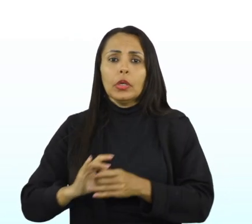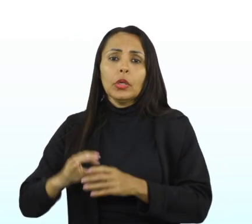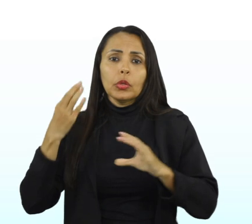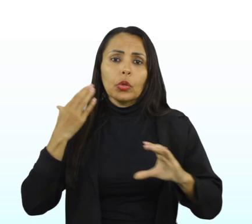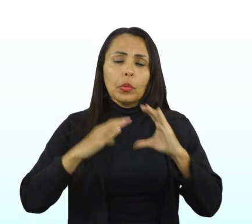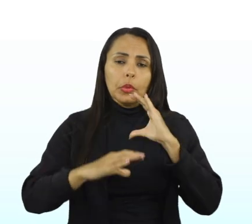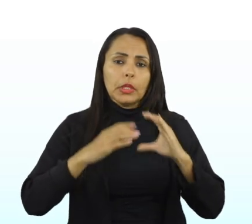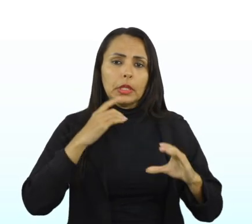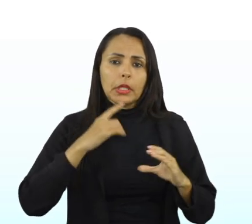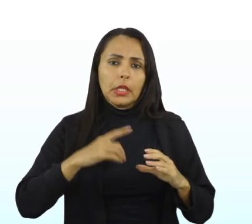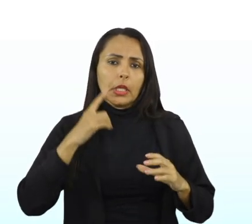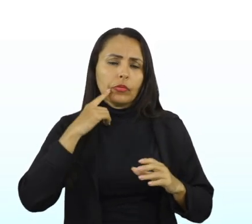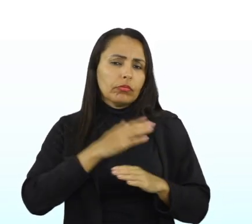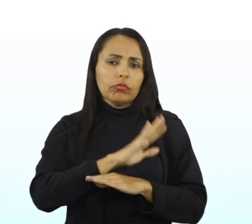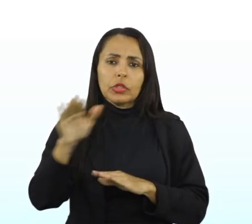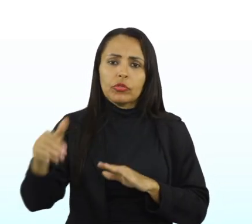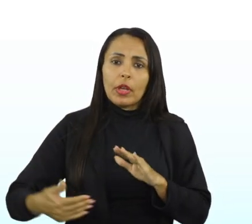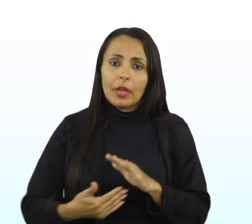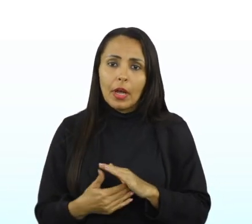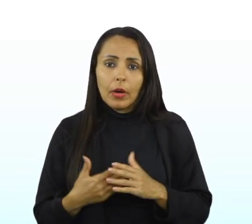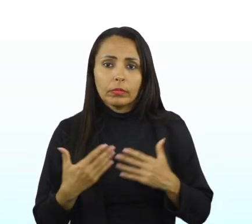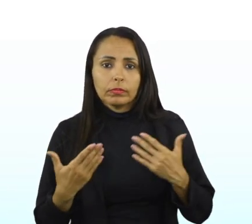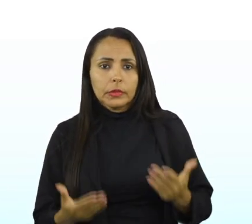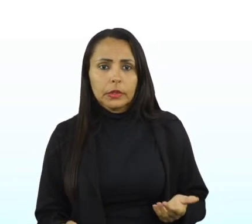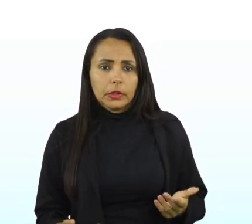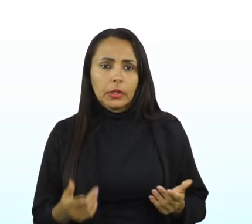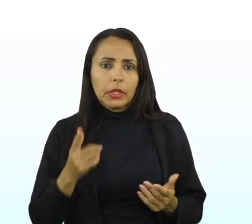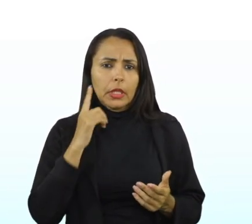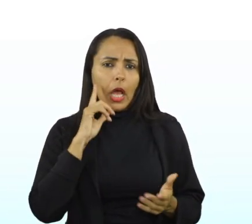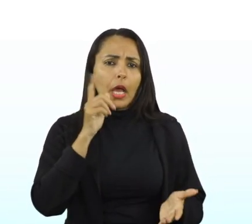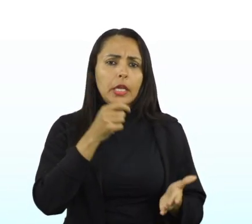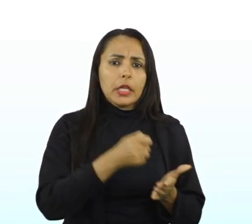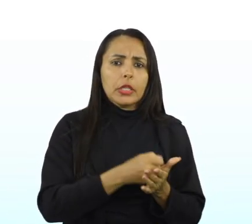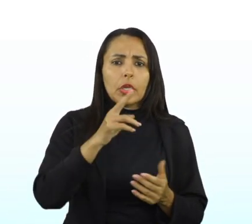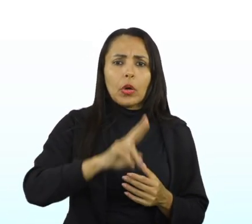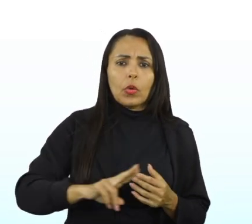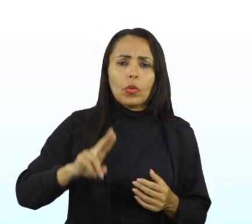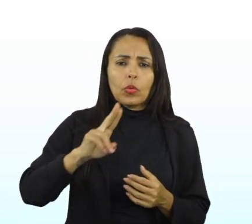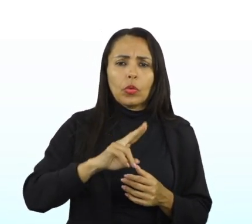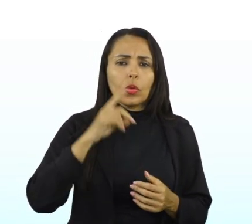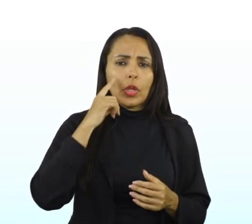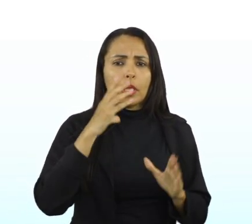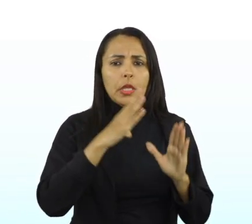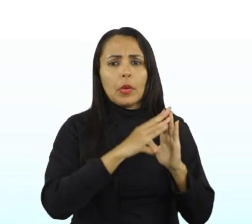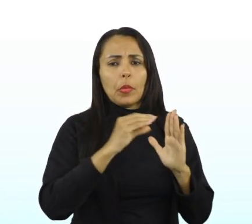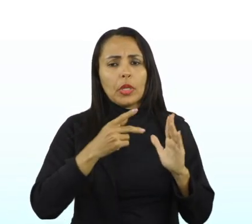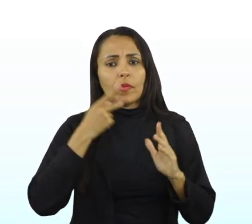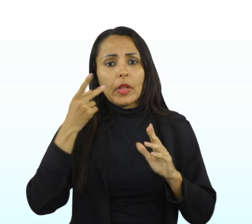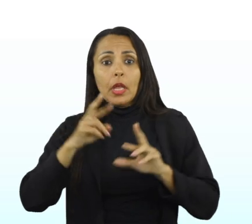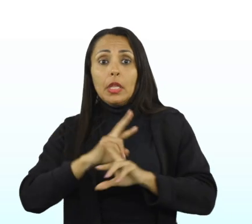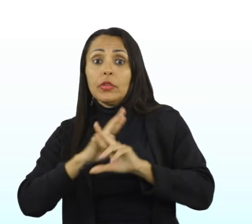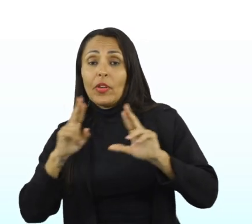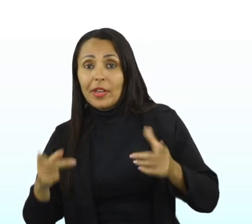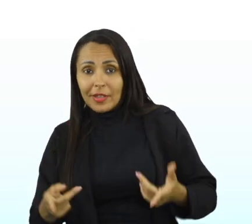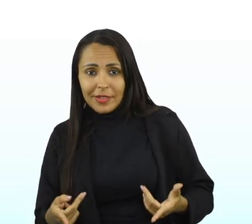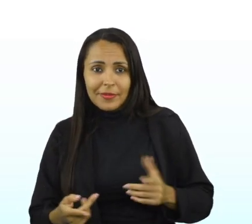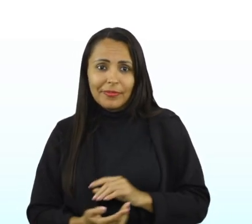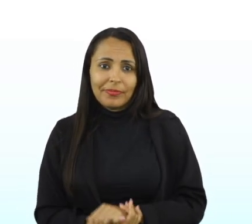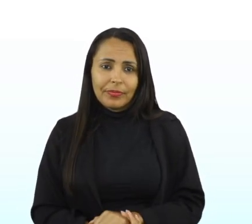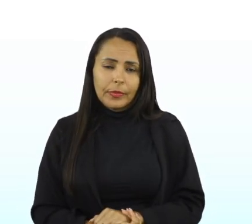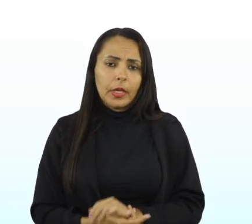contexto comunicativo de forma geral, ou seja, a situação exigirá o uso de um modo de falar distinto,